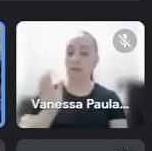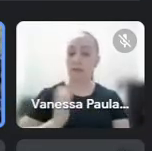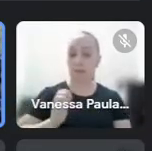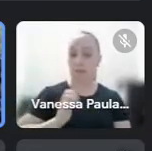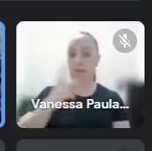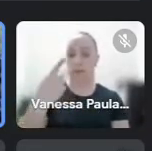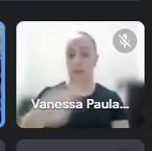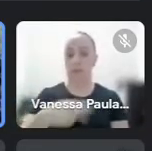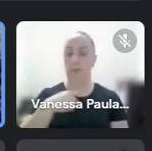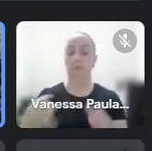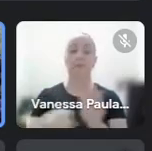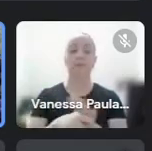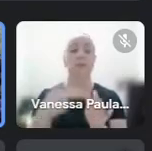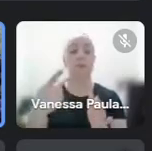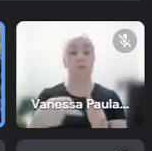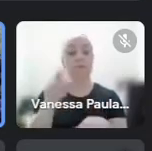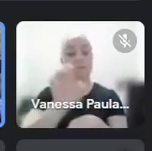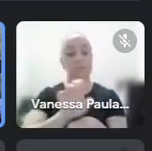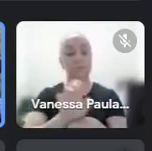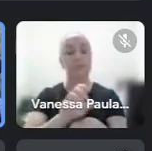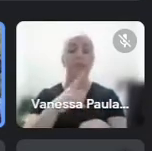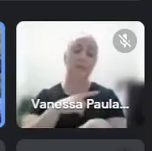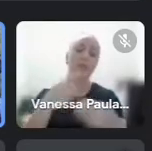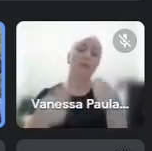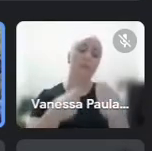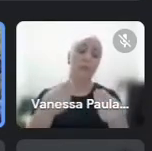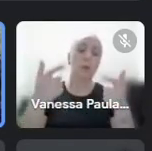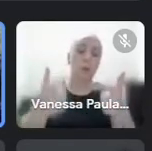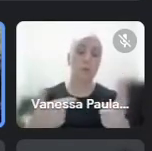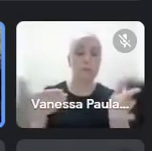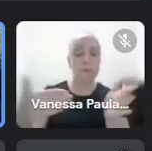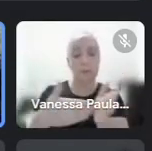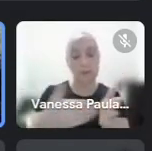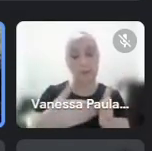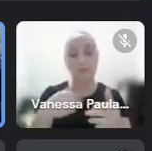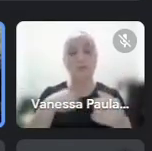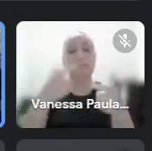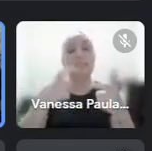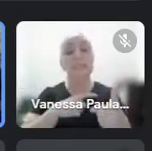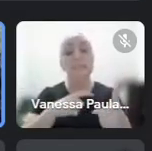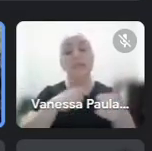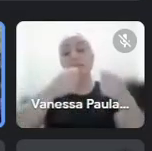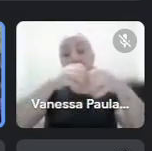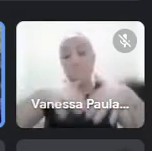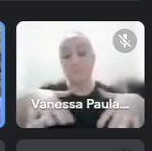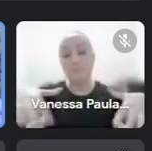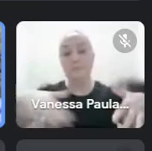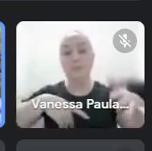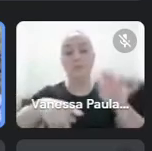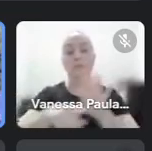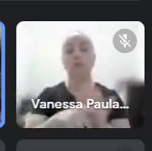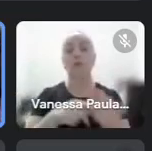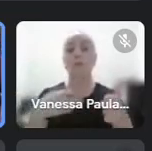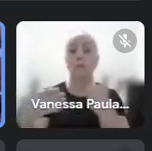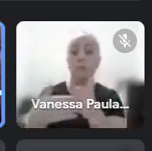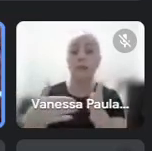onde existe a barragem. Tá, gente? Então, está aqui o vertedouro da barragem e o Igarapé Gelado com água.